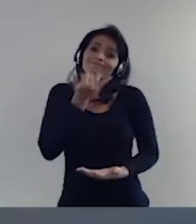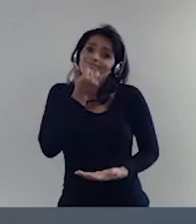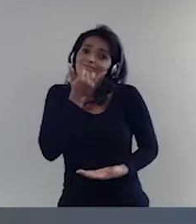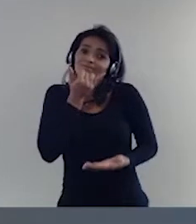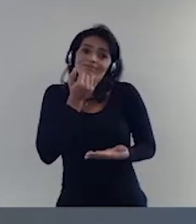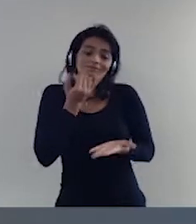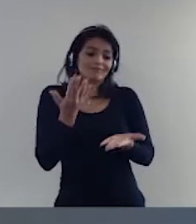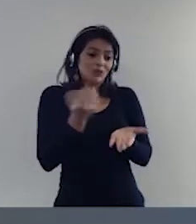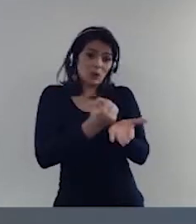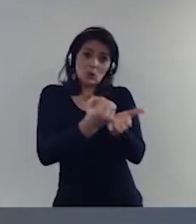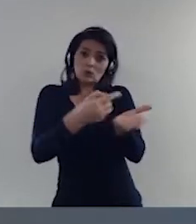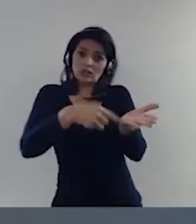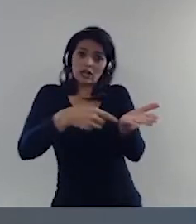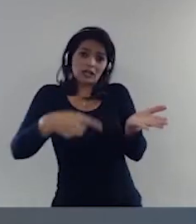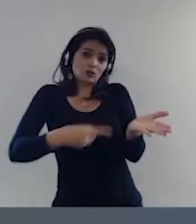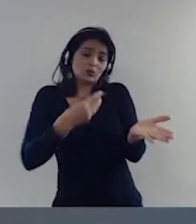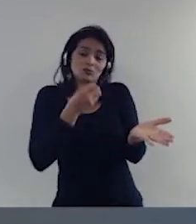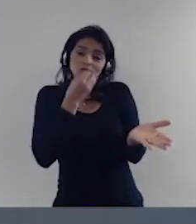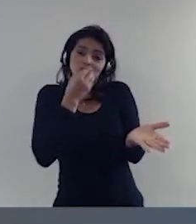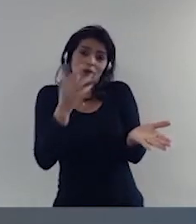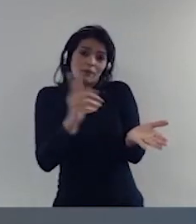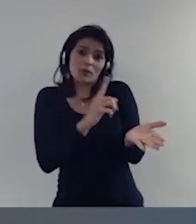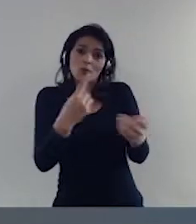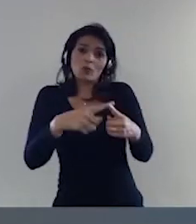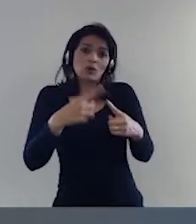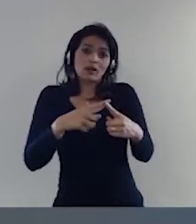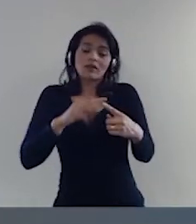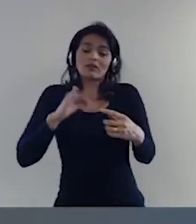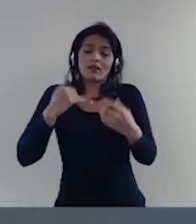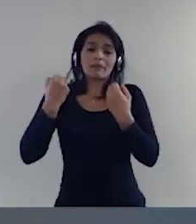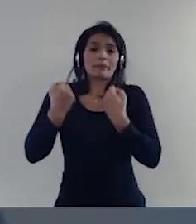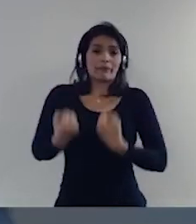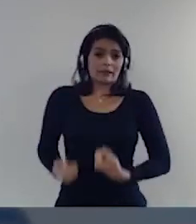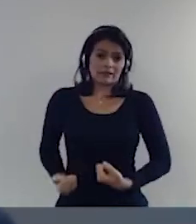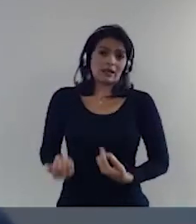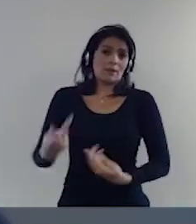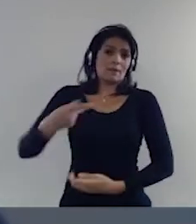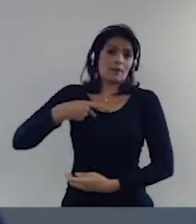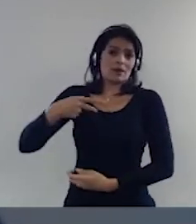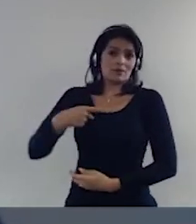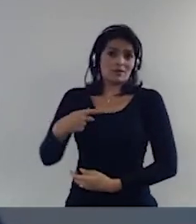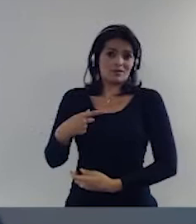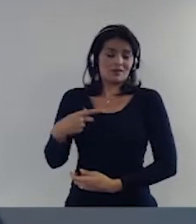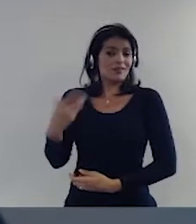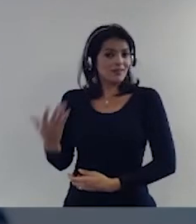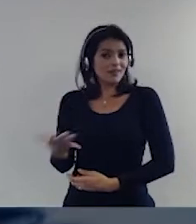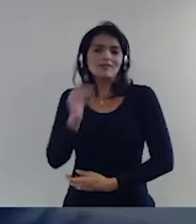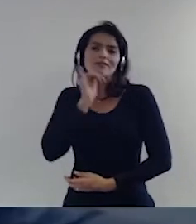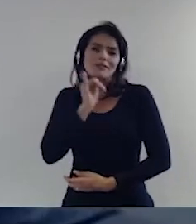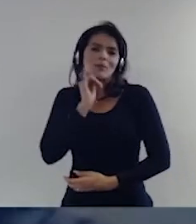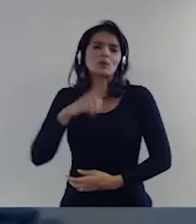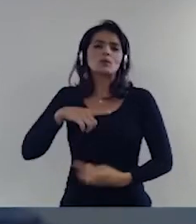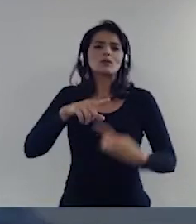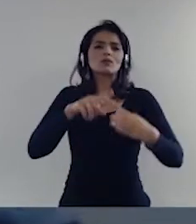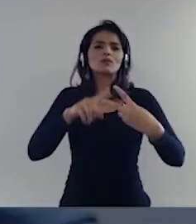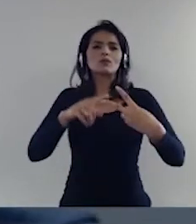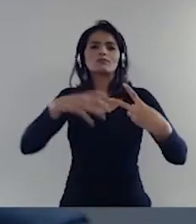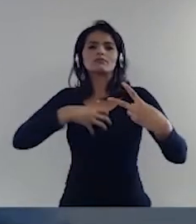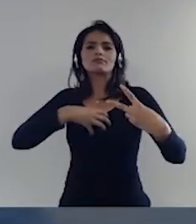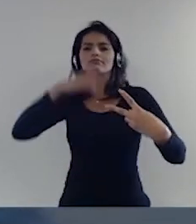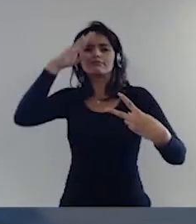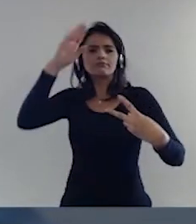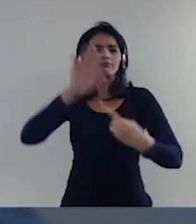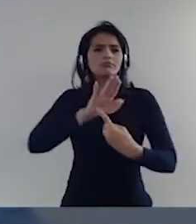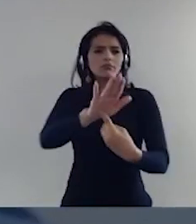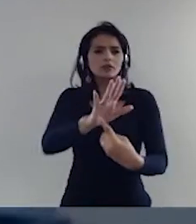que lhe incumbia se tornou excessivamente onerosa. E o que significa isso? Há duas formas principais de demonstrar